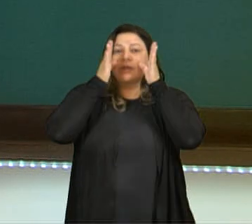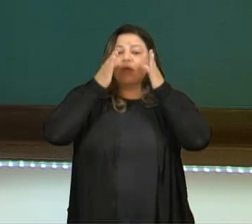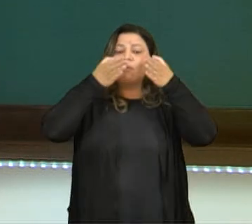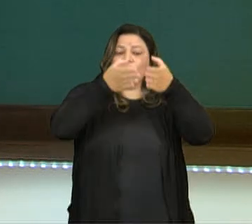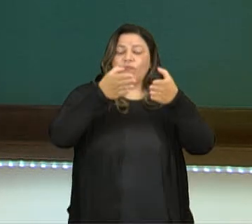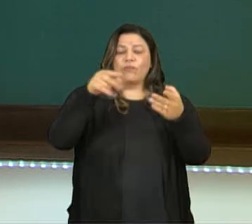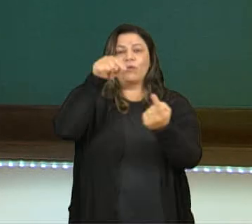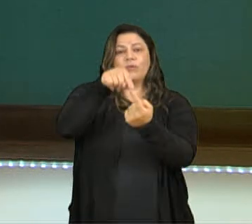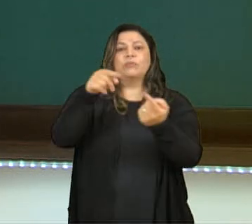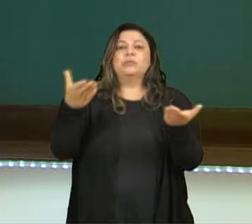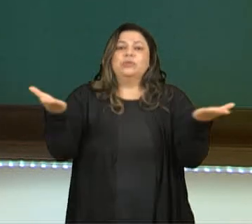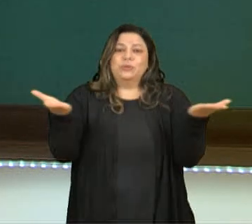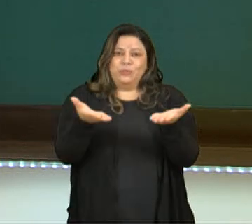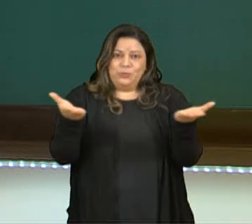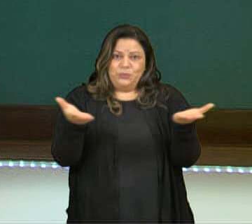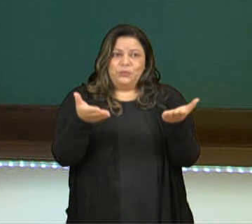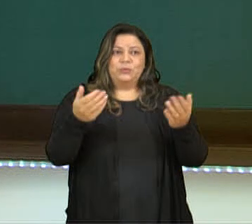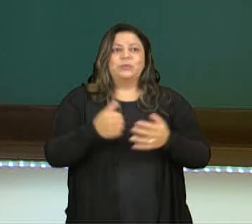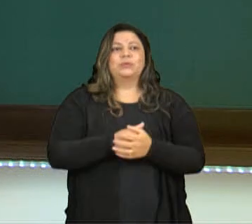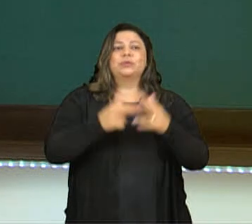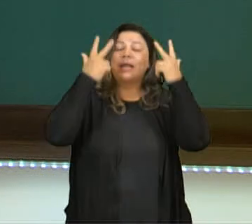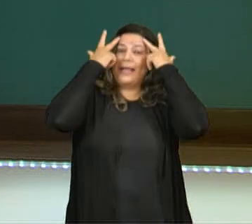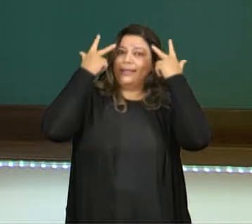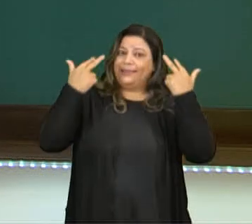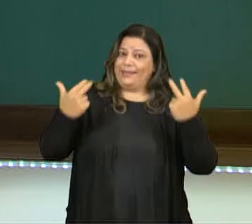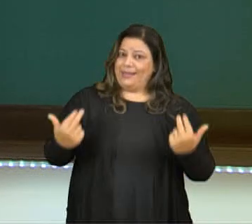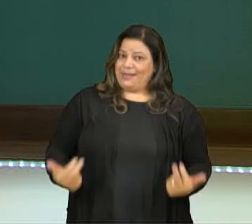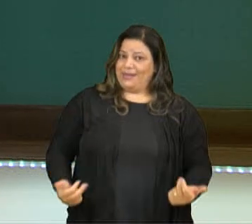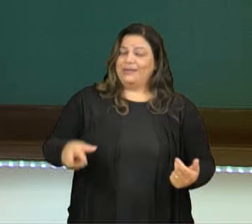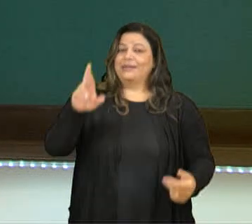hoje, então, são os recursos naturais